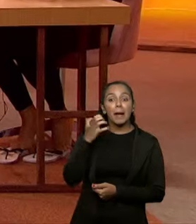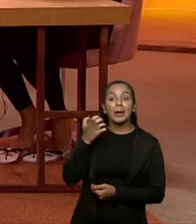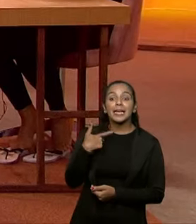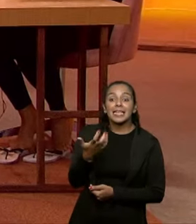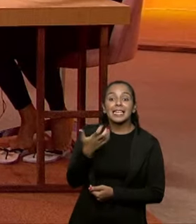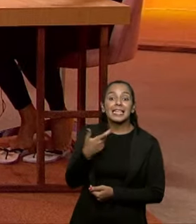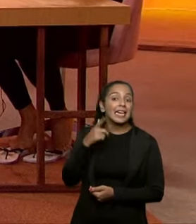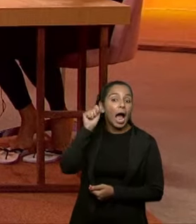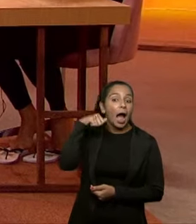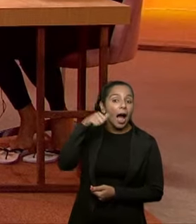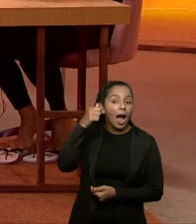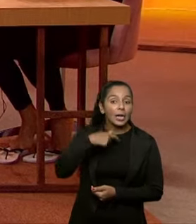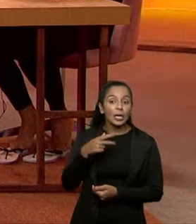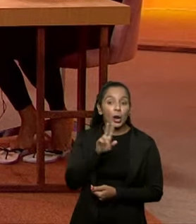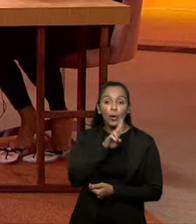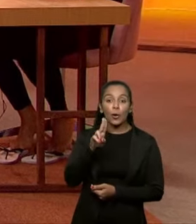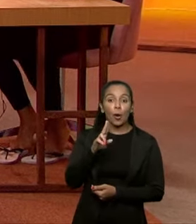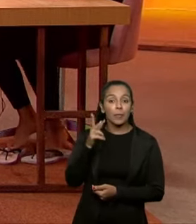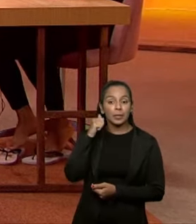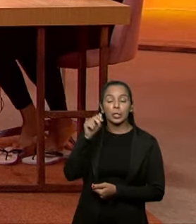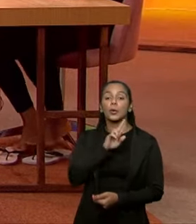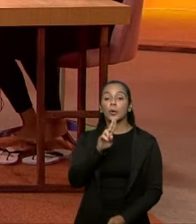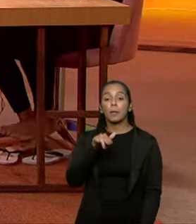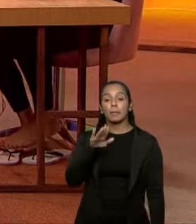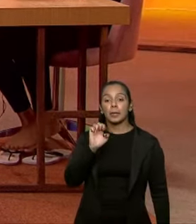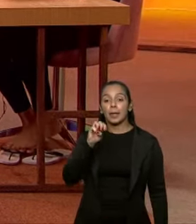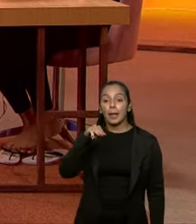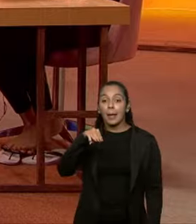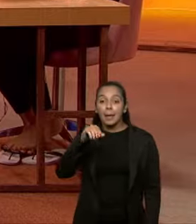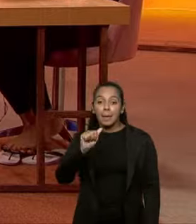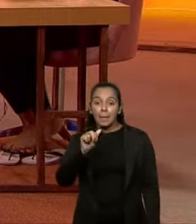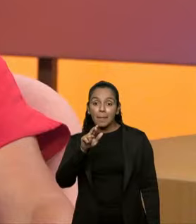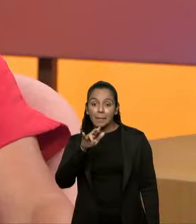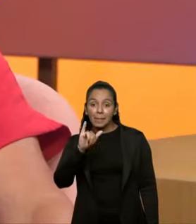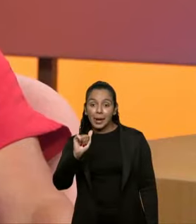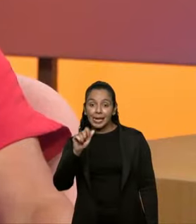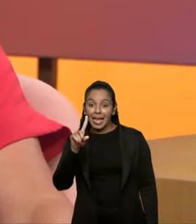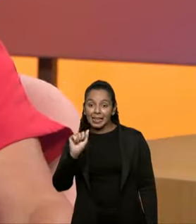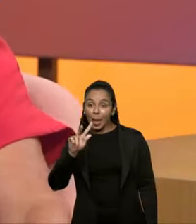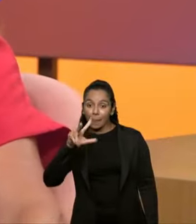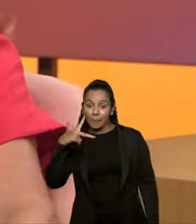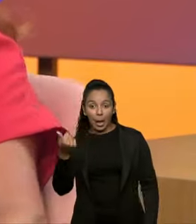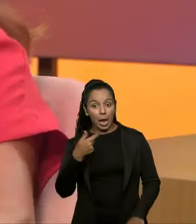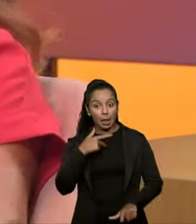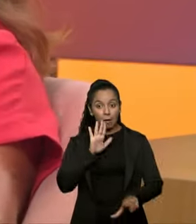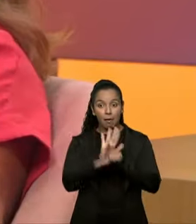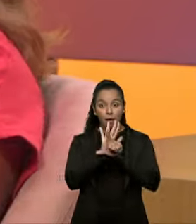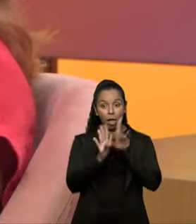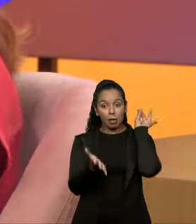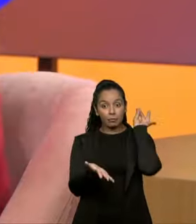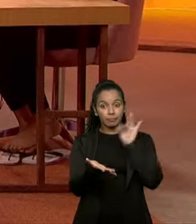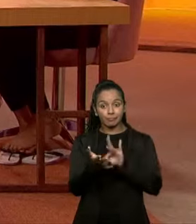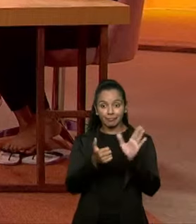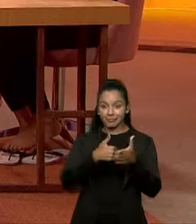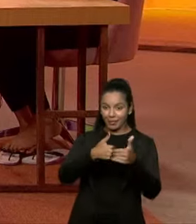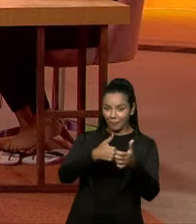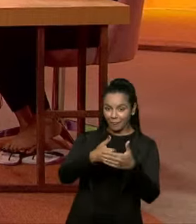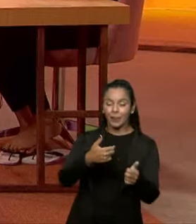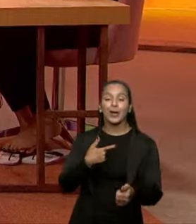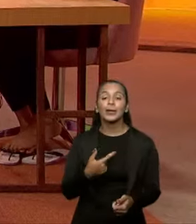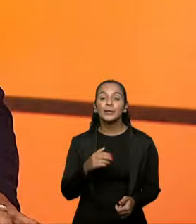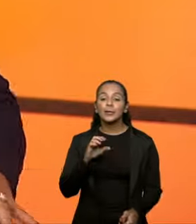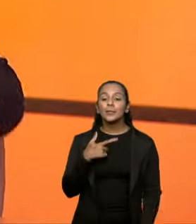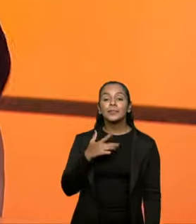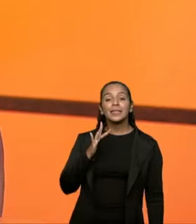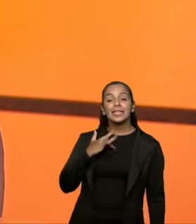desse filho pra ver se alguém dava certo. Como é o nome da sua mãe? Maria da Penha, Lei do Afeto. Já chegou matando. Lei do Afeto. E Cissa é coautora